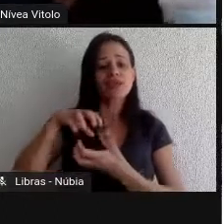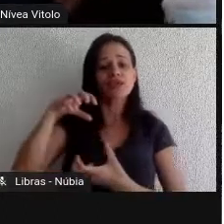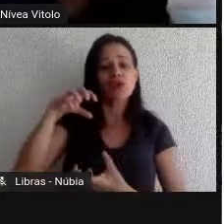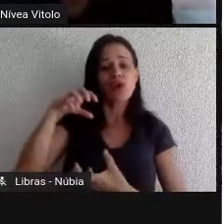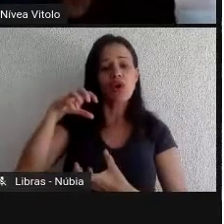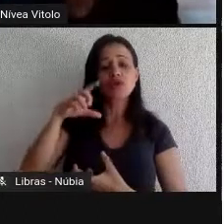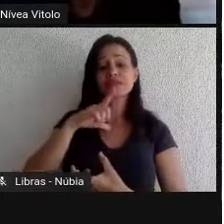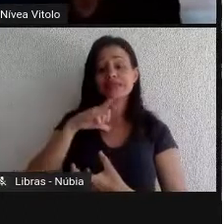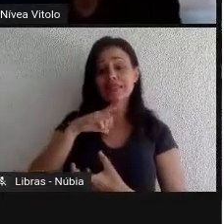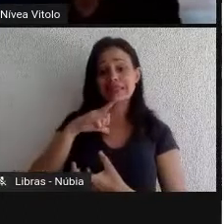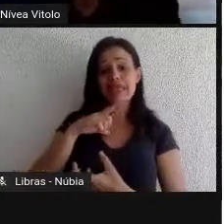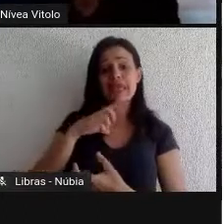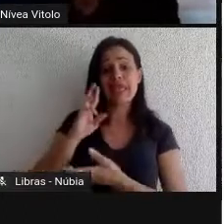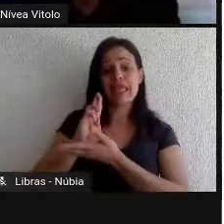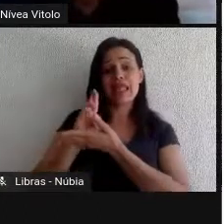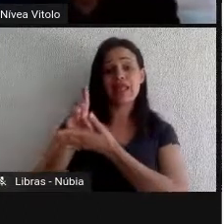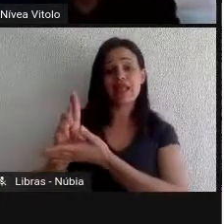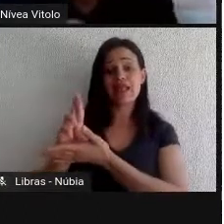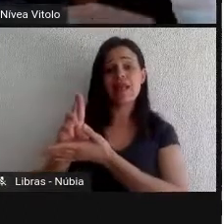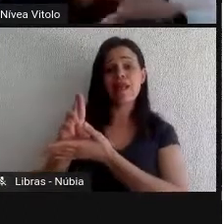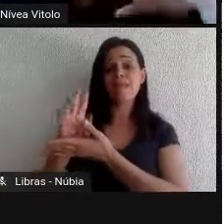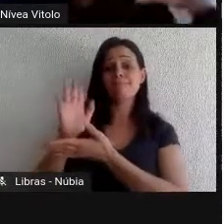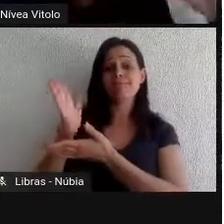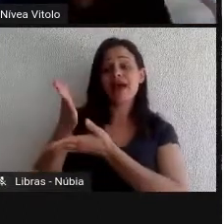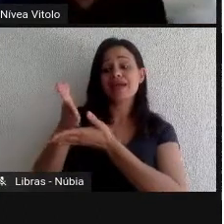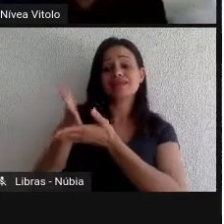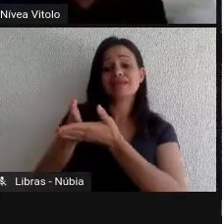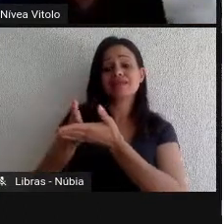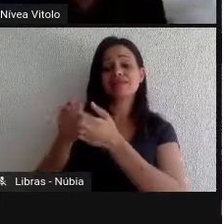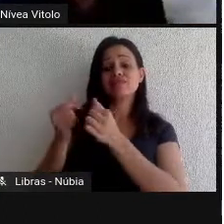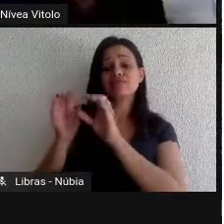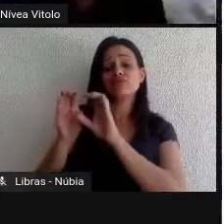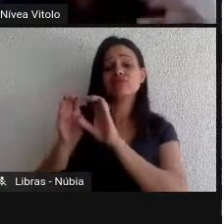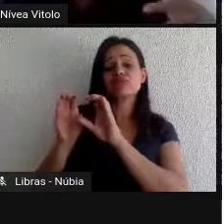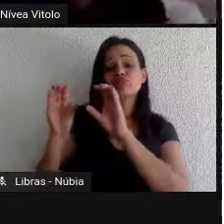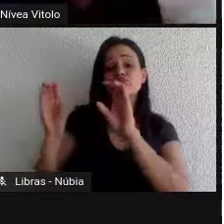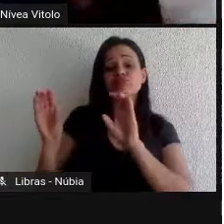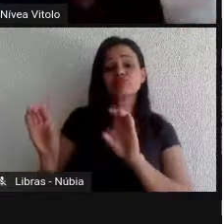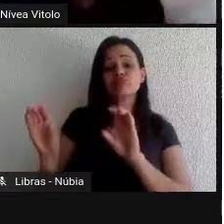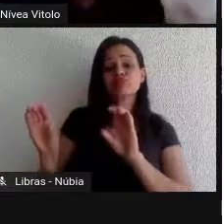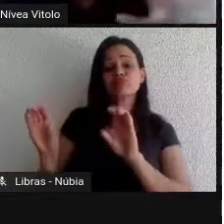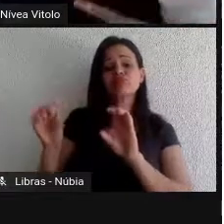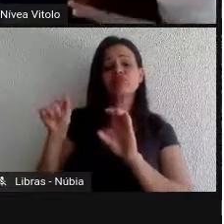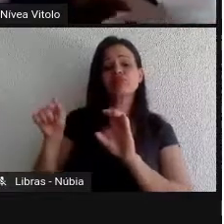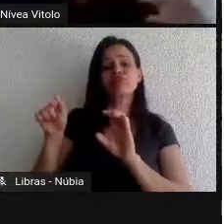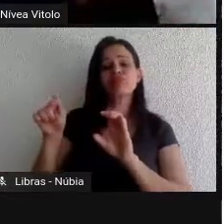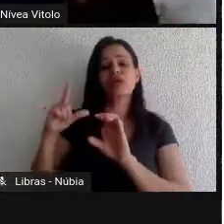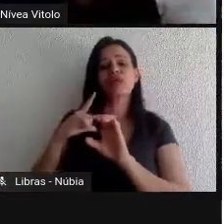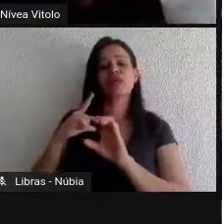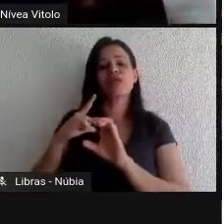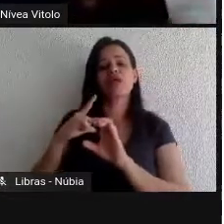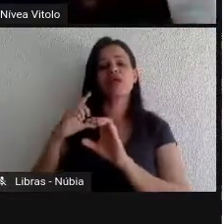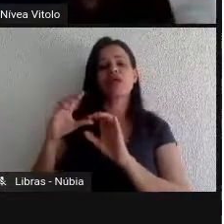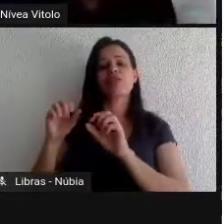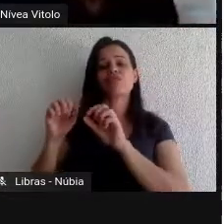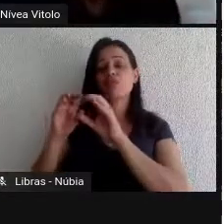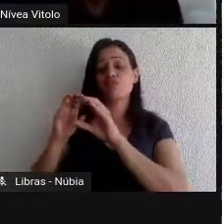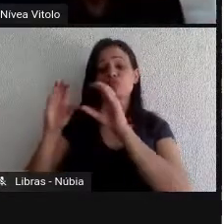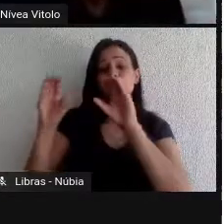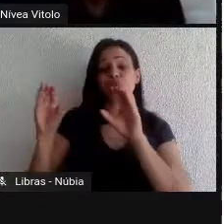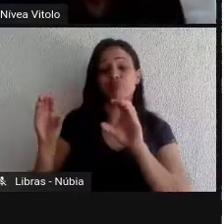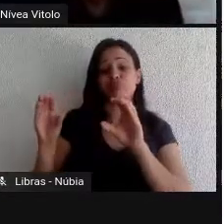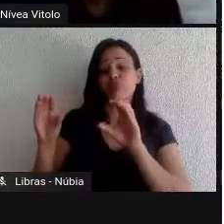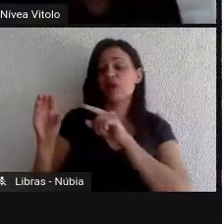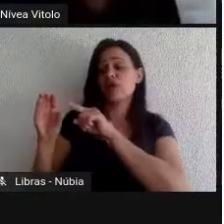grupo específico com um custo repartido no orçamento da União, então seria um custo difuso por toda a sociedade.